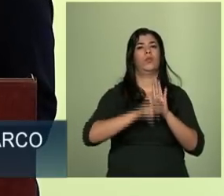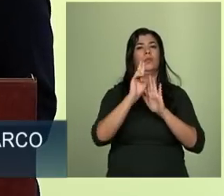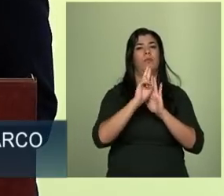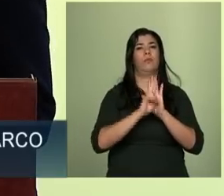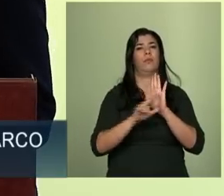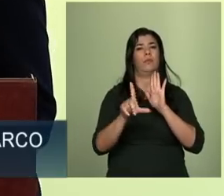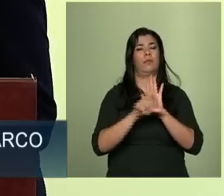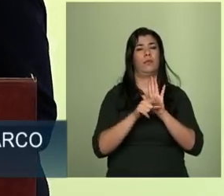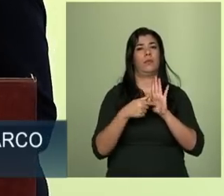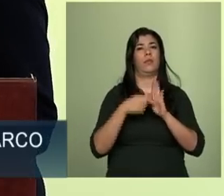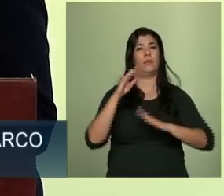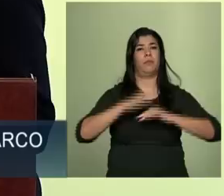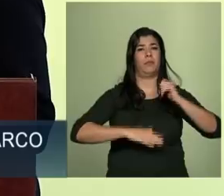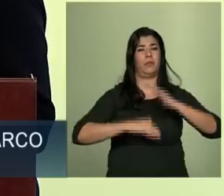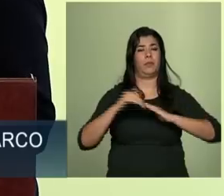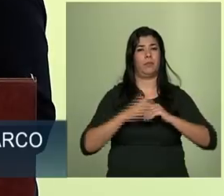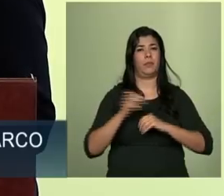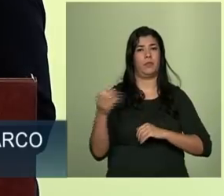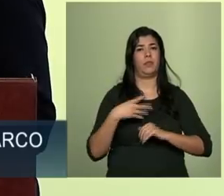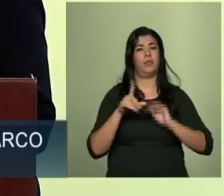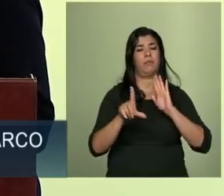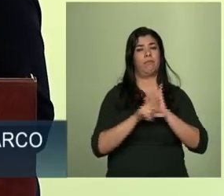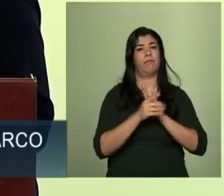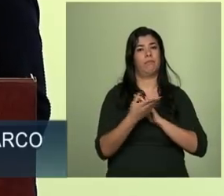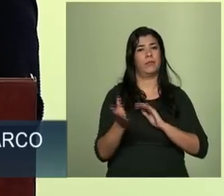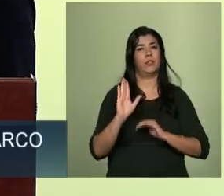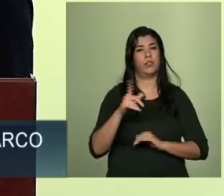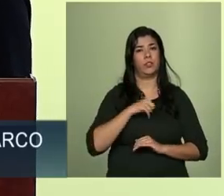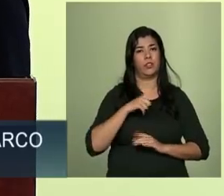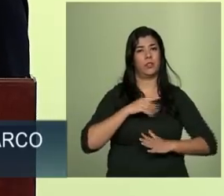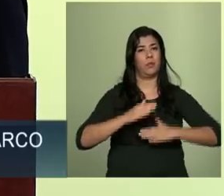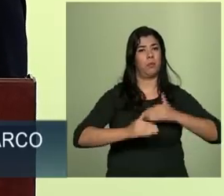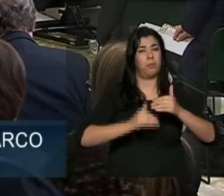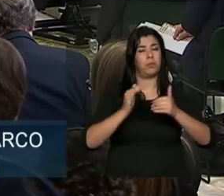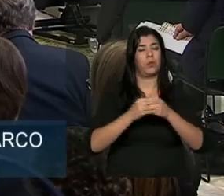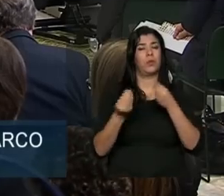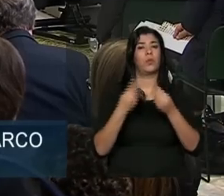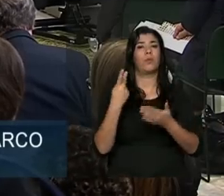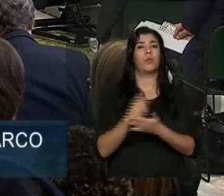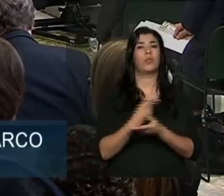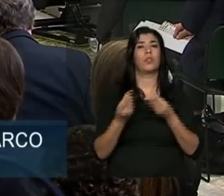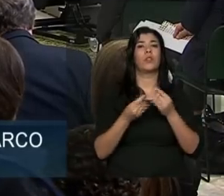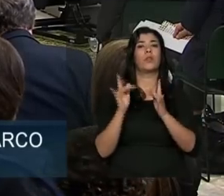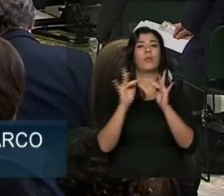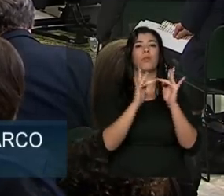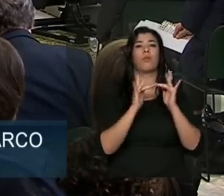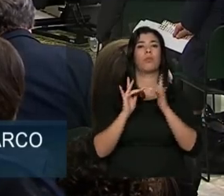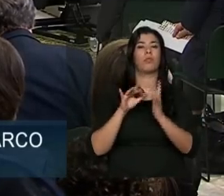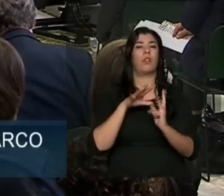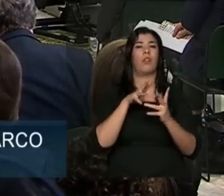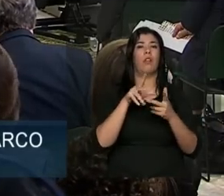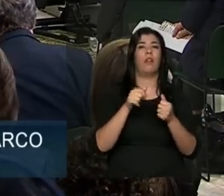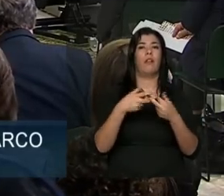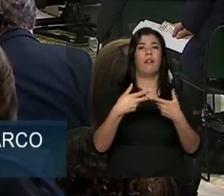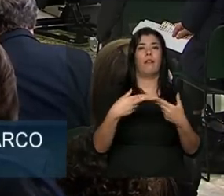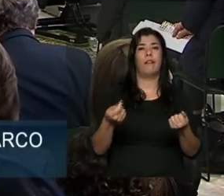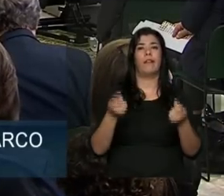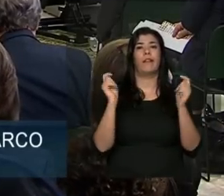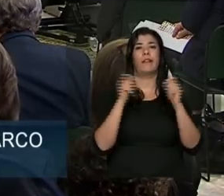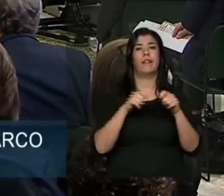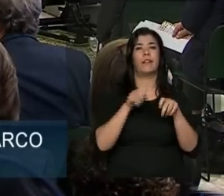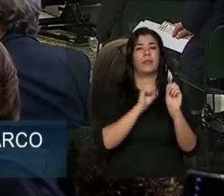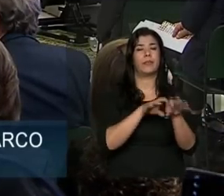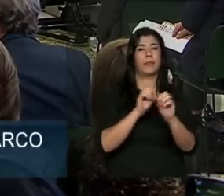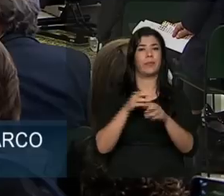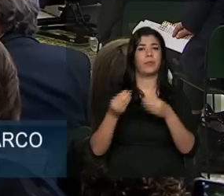da lei e na prática da nova lei. Então, já tem o processo, como é que acontece, como é que eles vão lidar com esse mundo, como é que nós vamos capacitá-lo, como é que eles